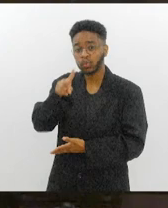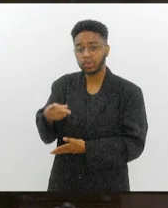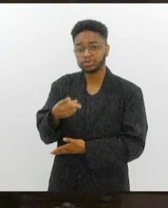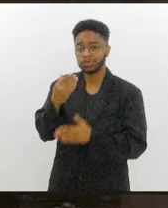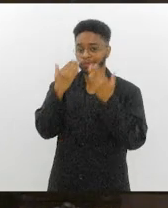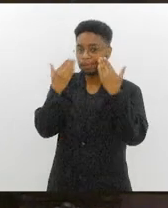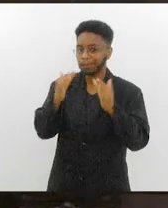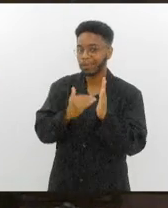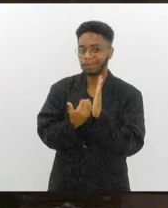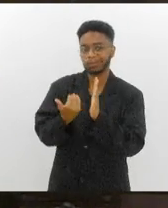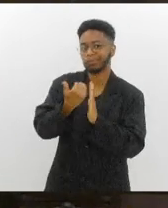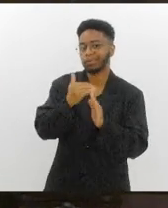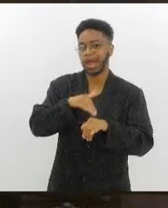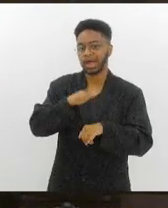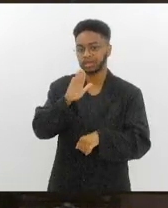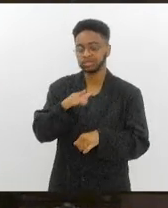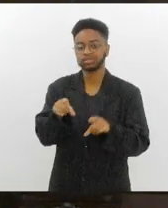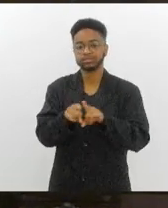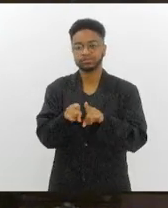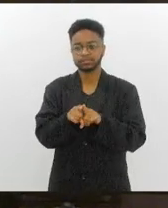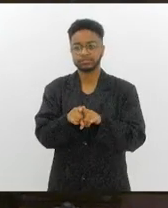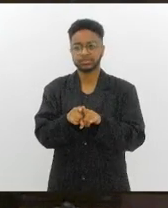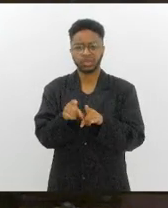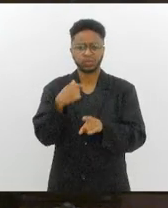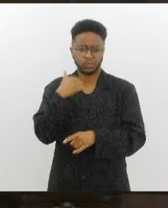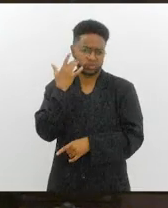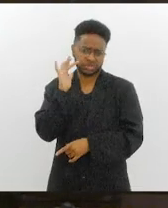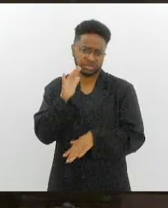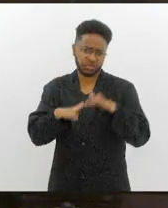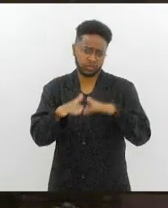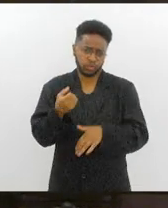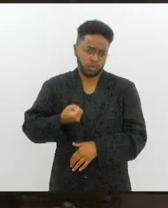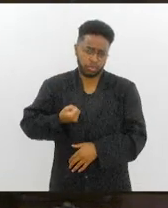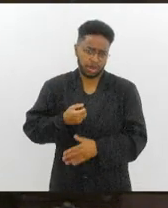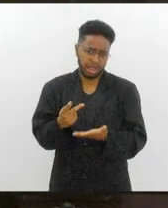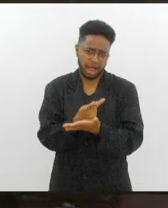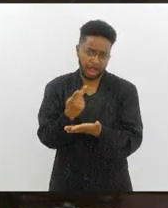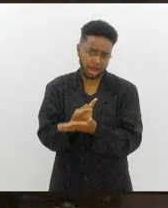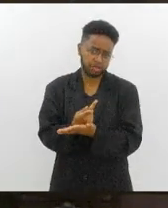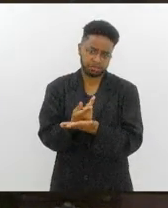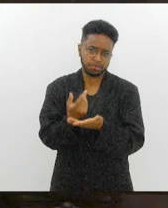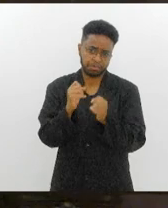apresentações, que já se apresentaram, eu nem sei, posso estar errando em números aqui, esses números podem até